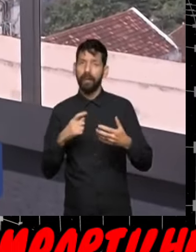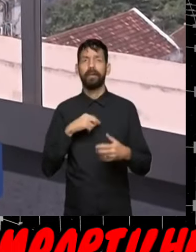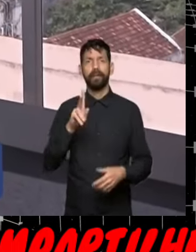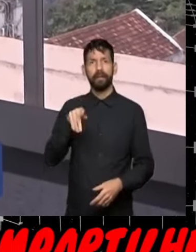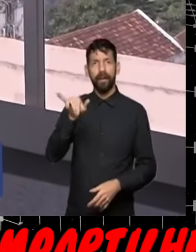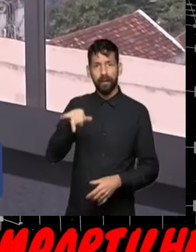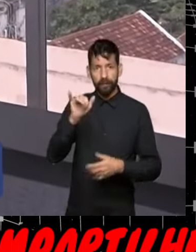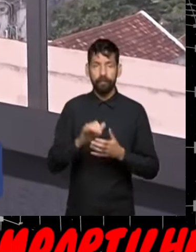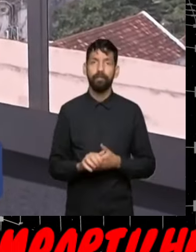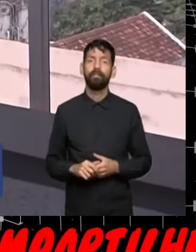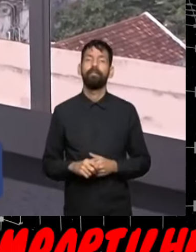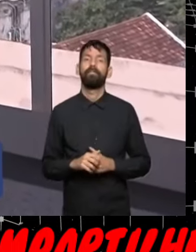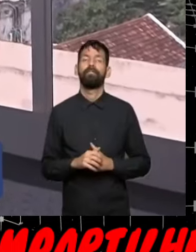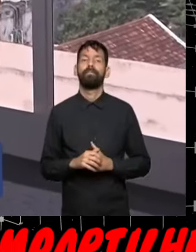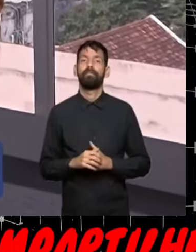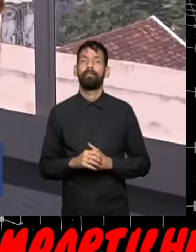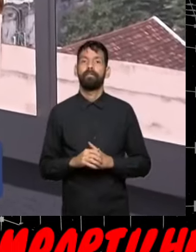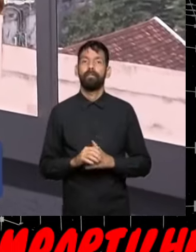Kelly.